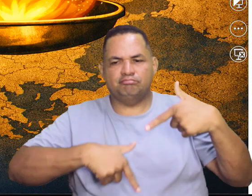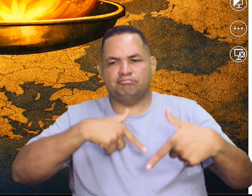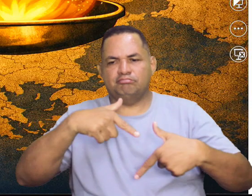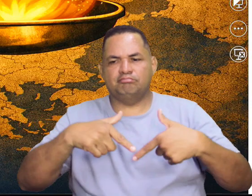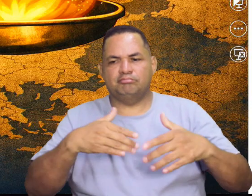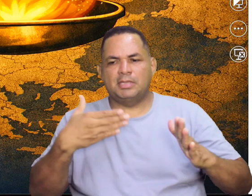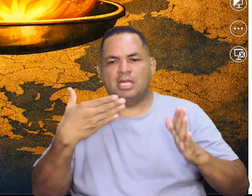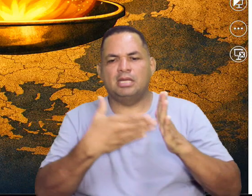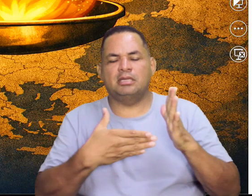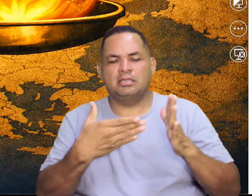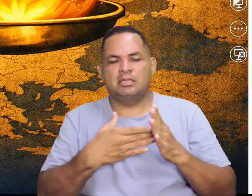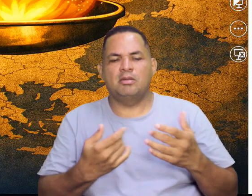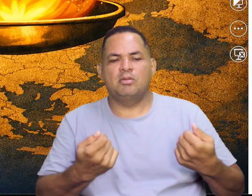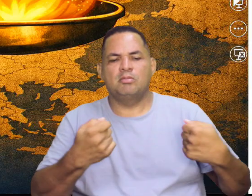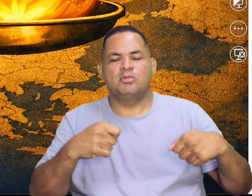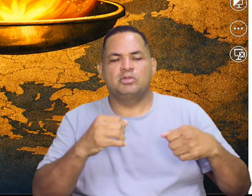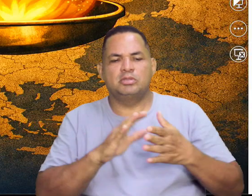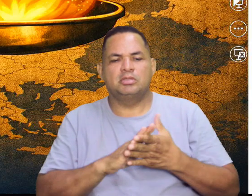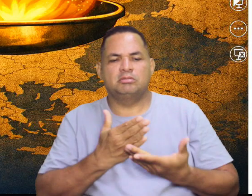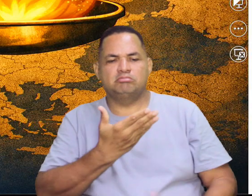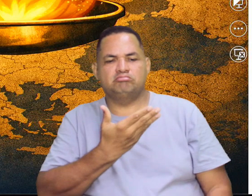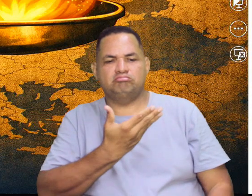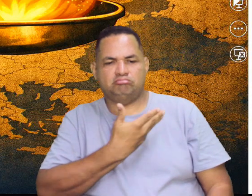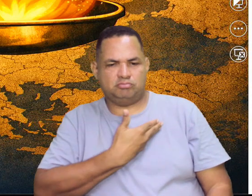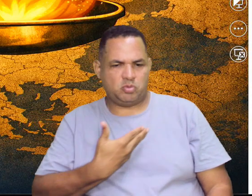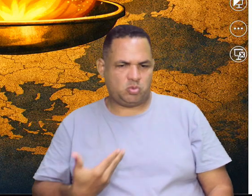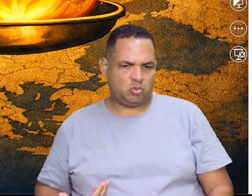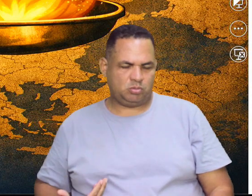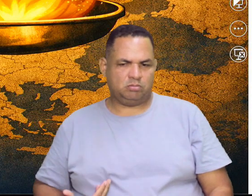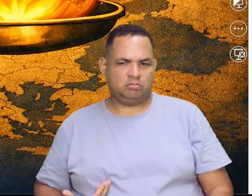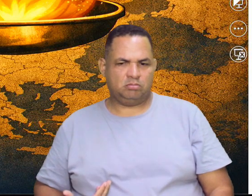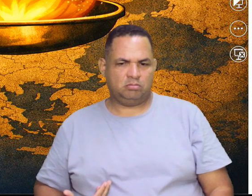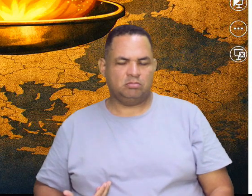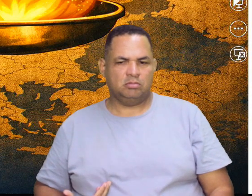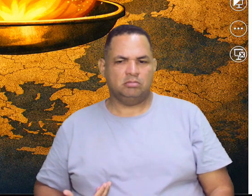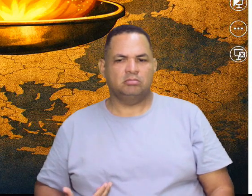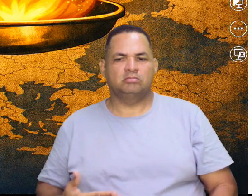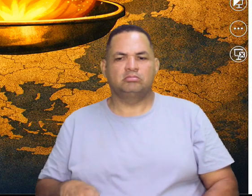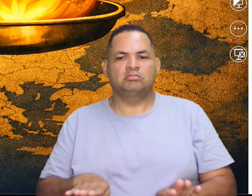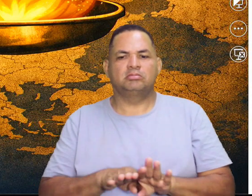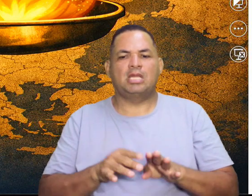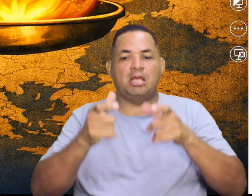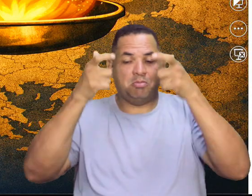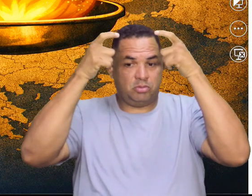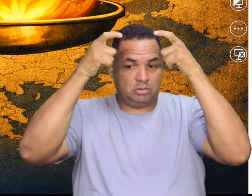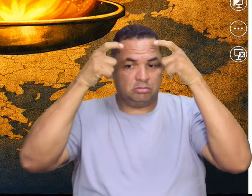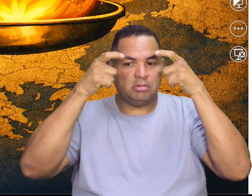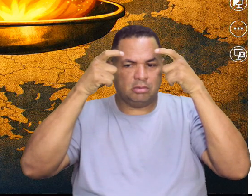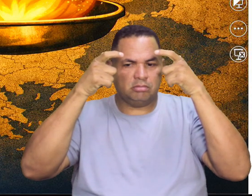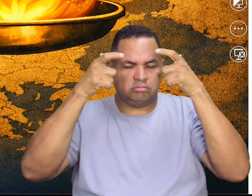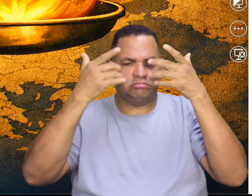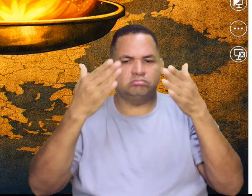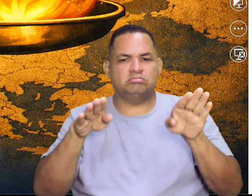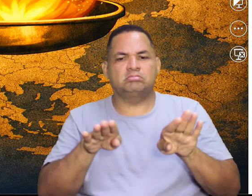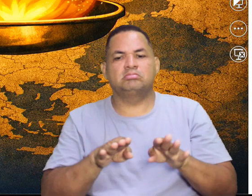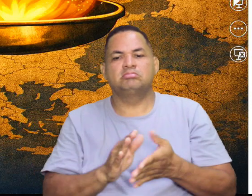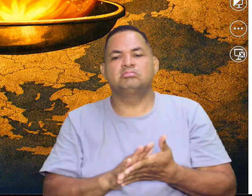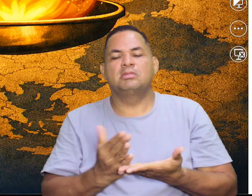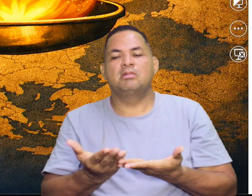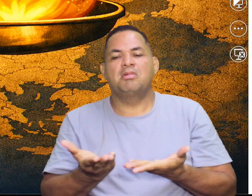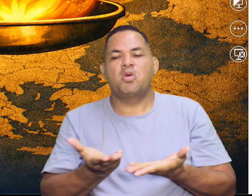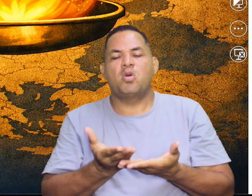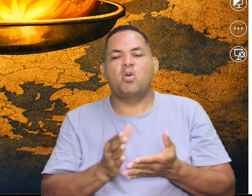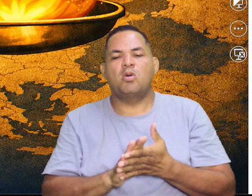da limitação do poder do Estado. Esse poder do Estado é o poder do rei, pessoal. O rei agora,